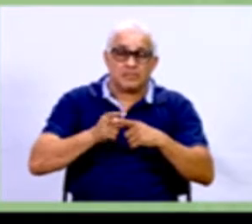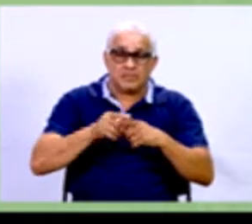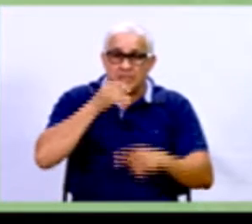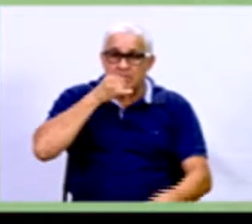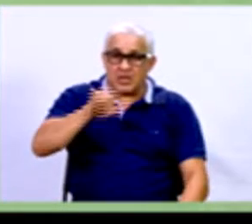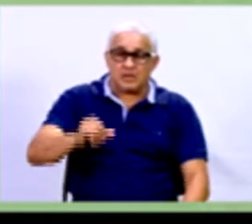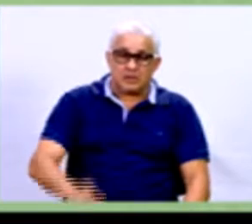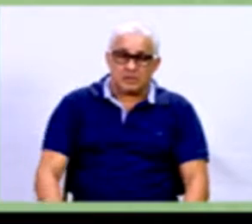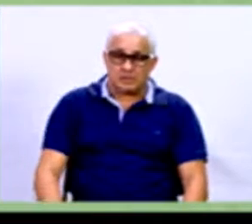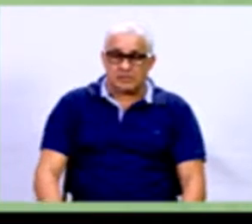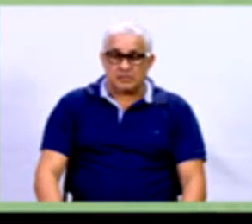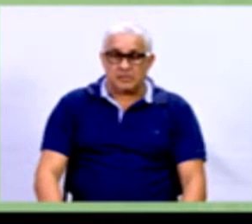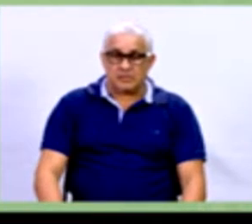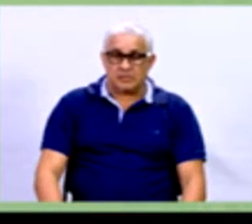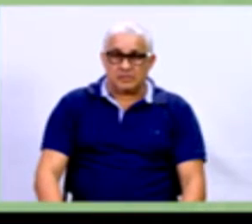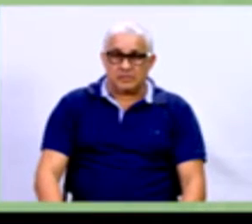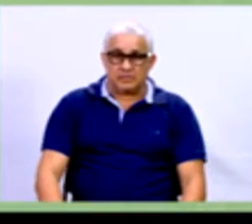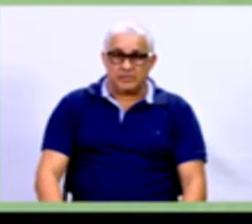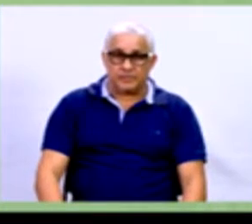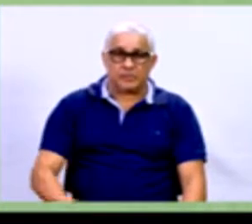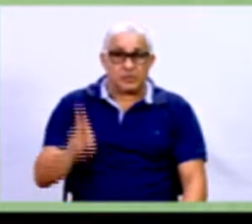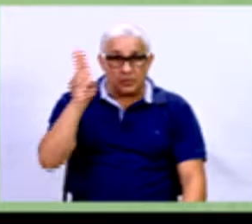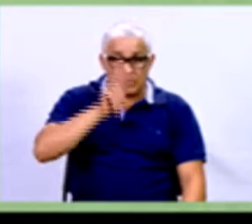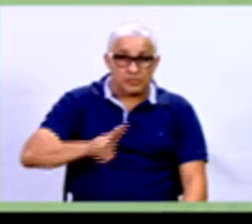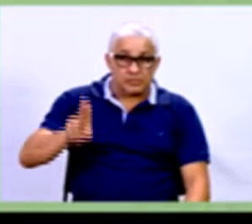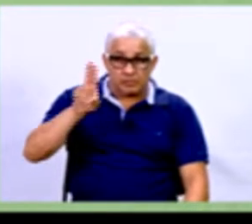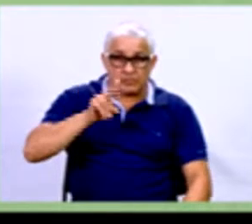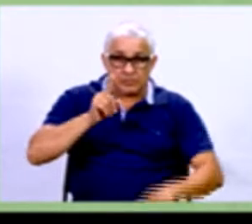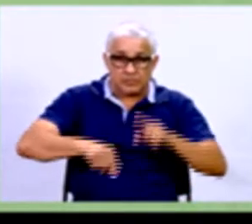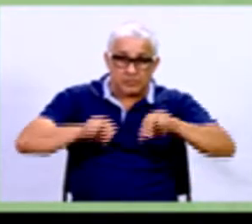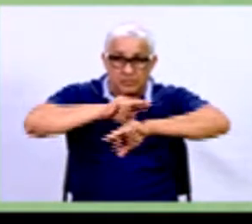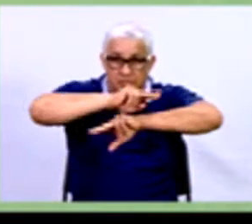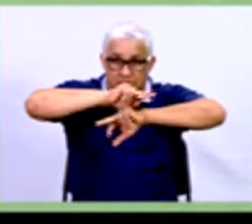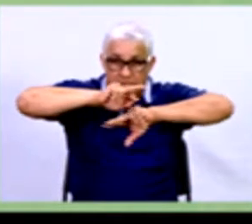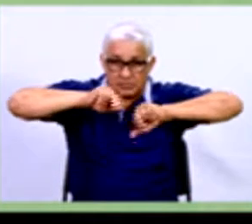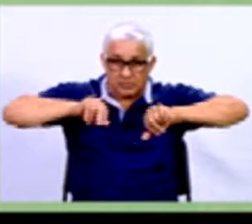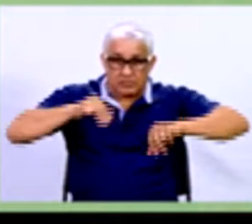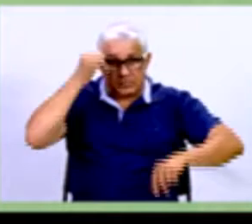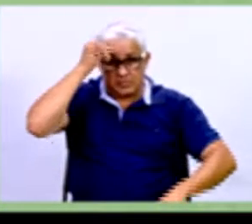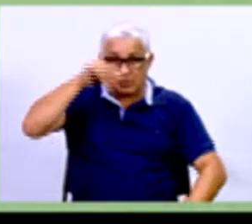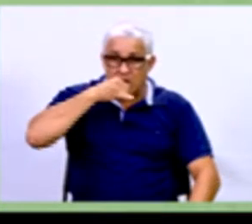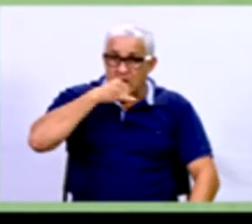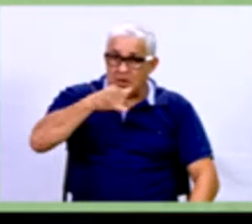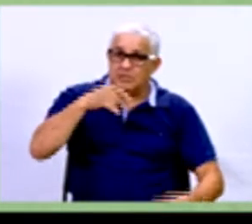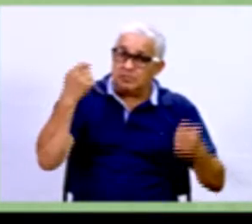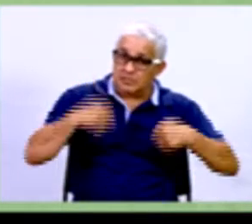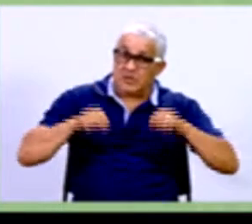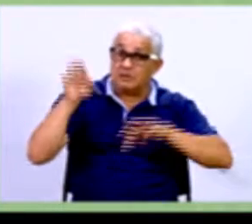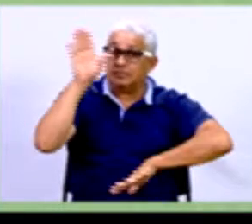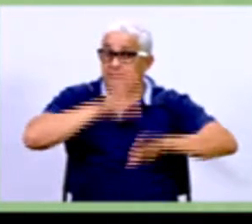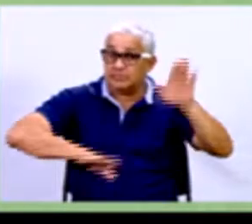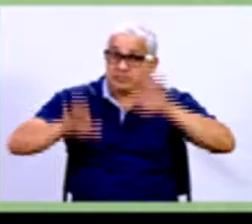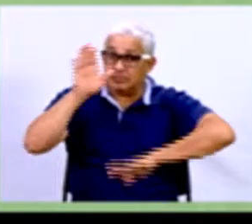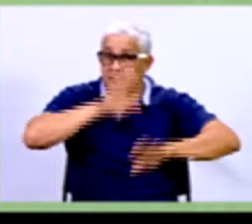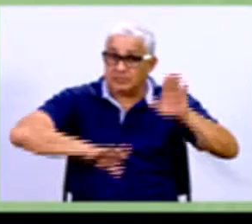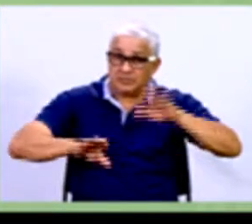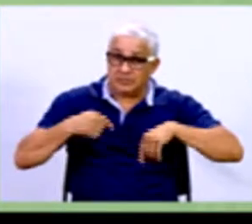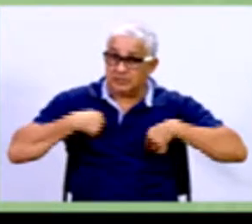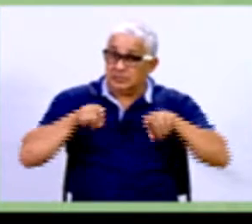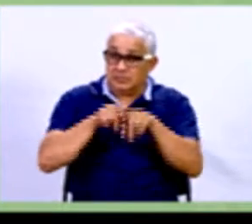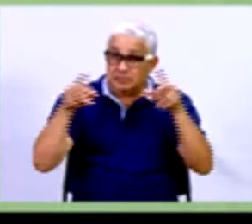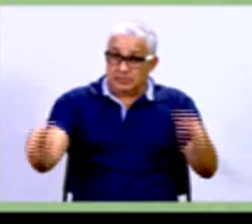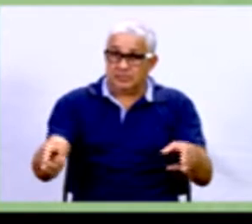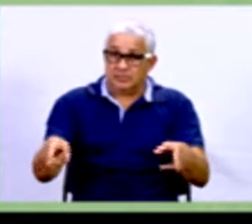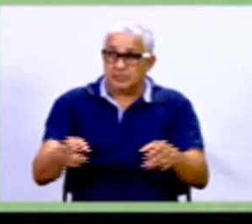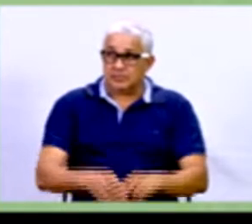esse contato. Para isso, utilize material não condutor. Aí é que nós falamos, você precisa tomar cuidado para que você não seja uma outra vítima.